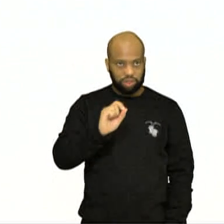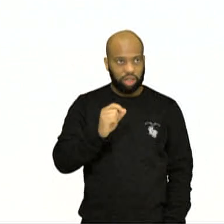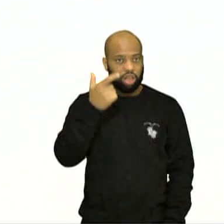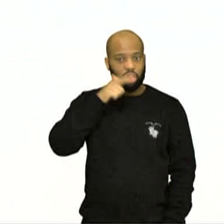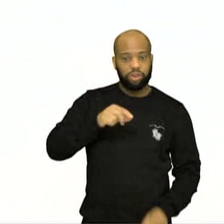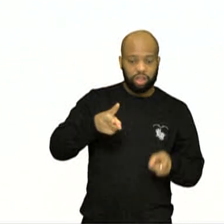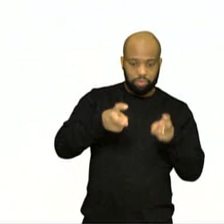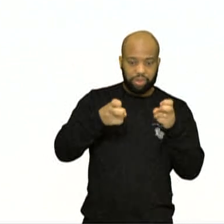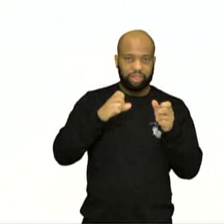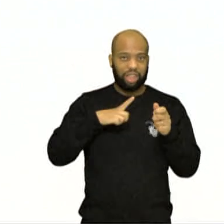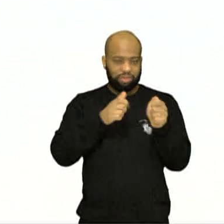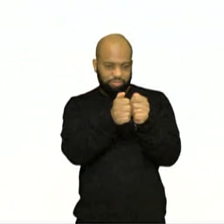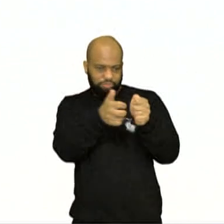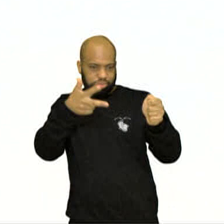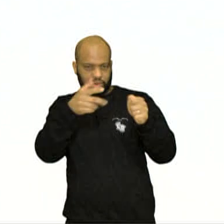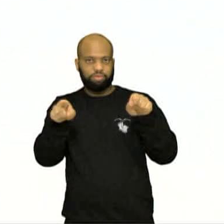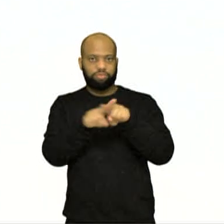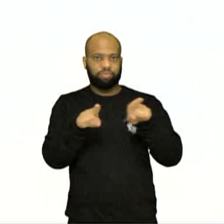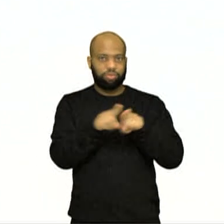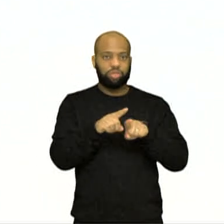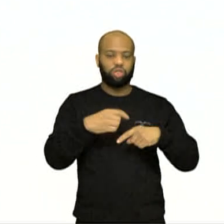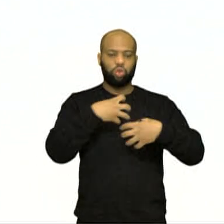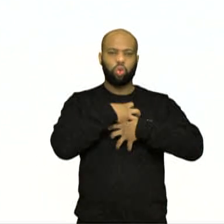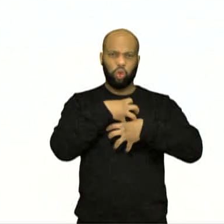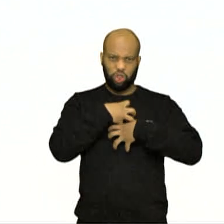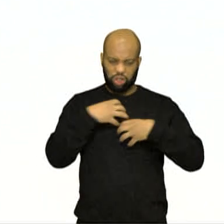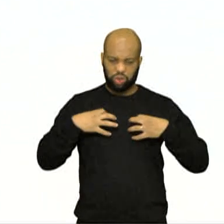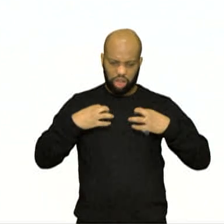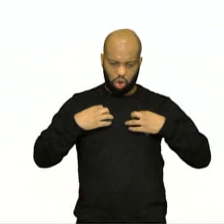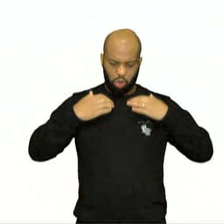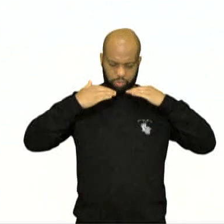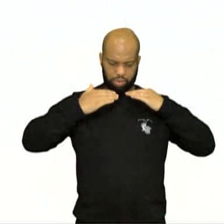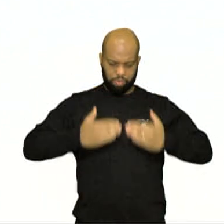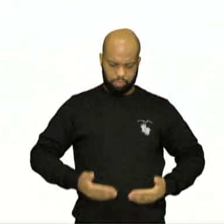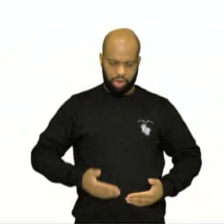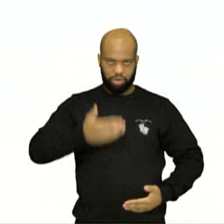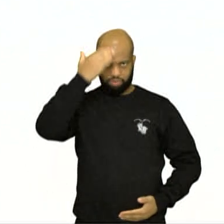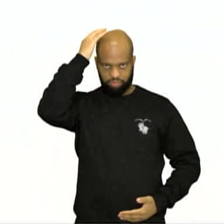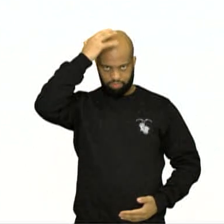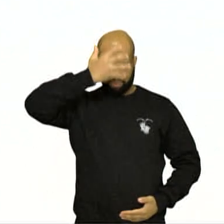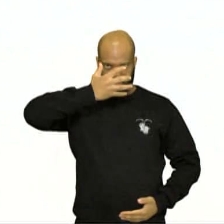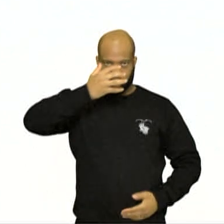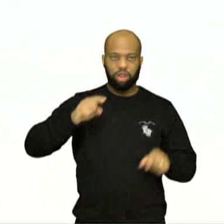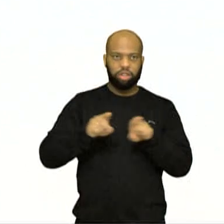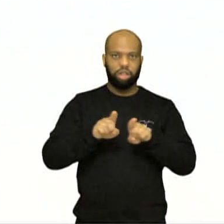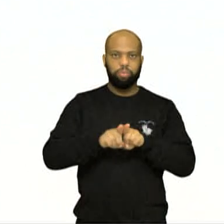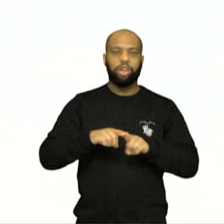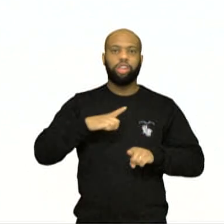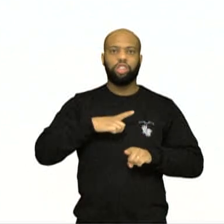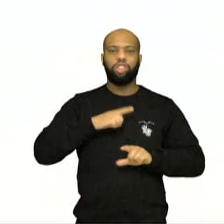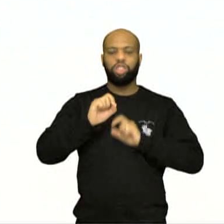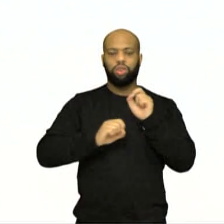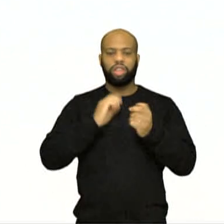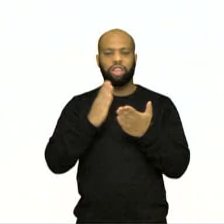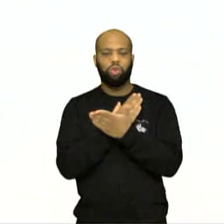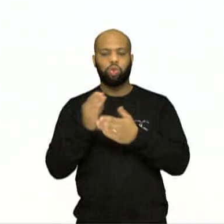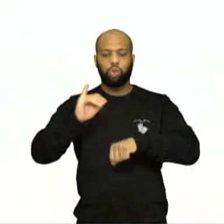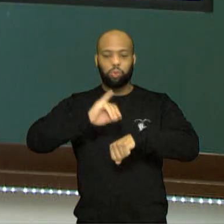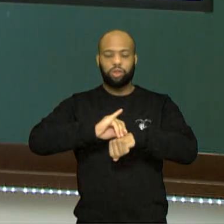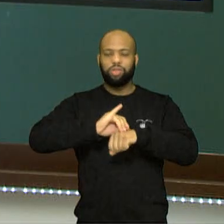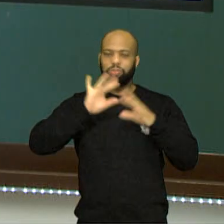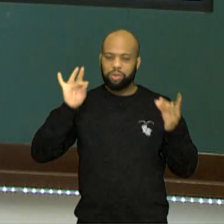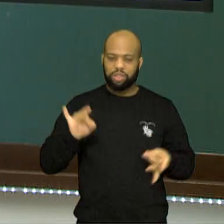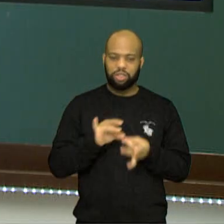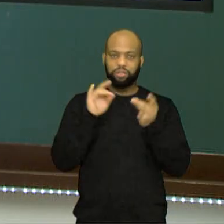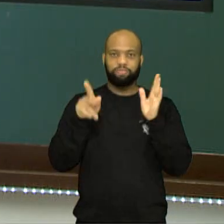de arqueiros e os guerreiros vestidos com armaduras e postando armas típicas das guerras medievais. Então a